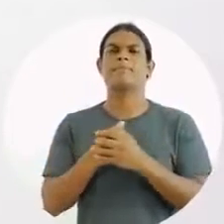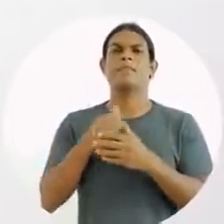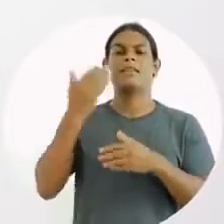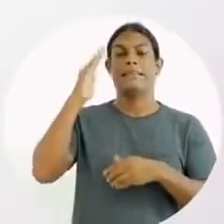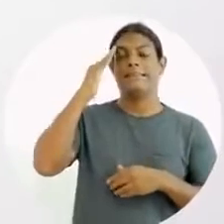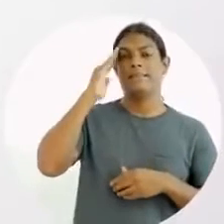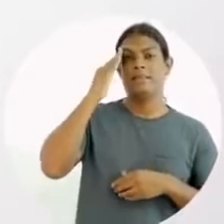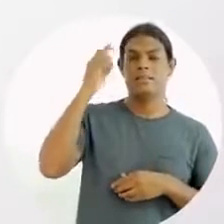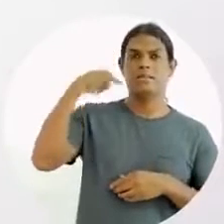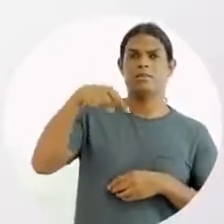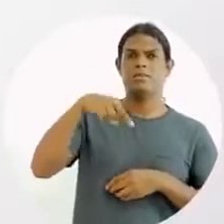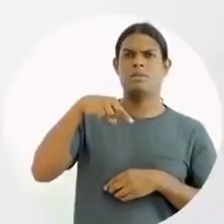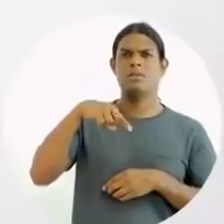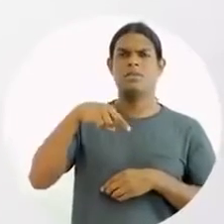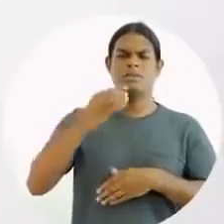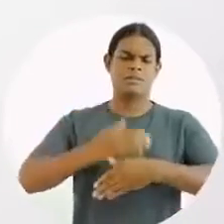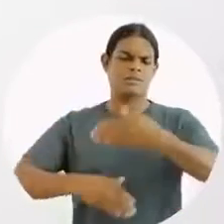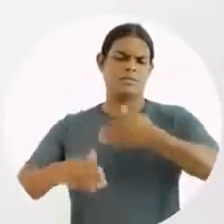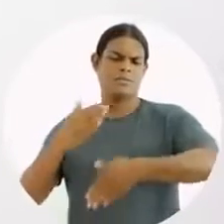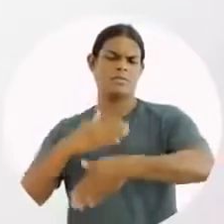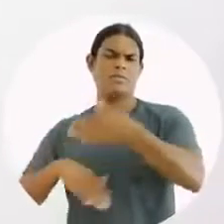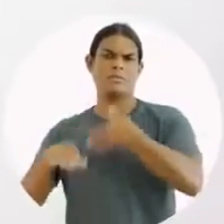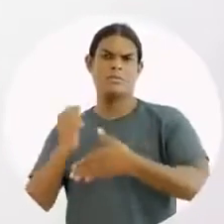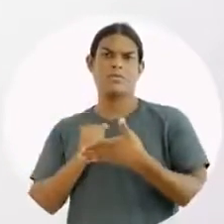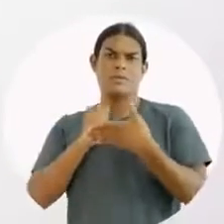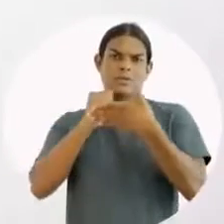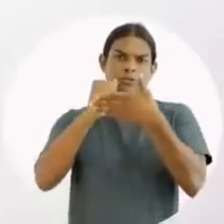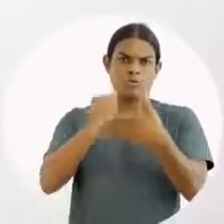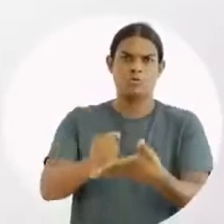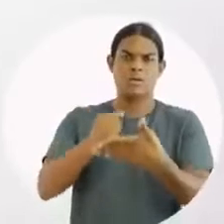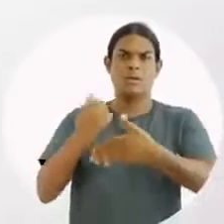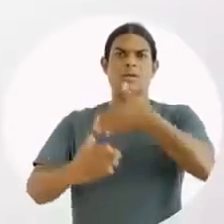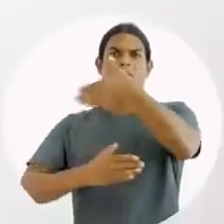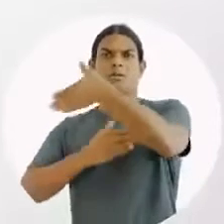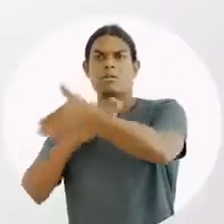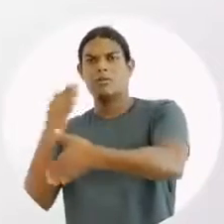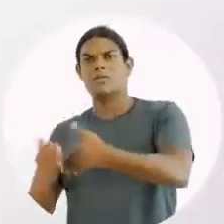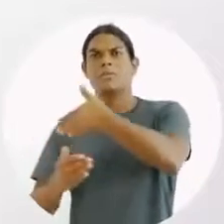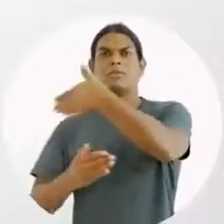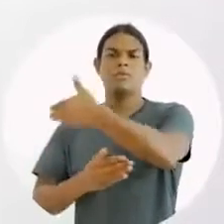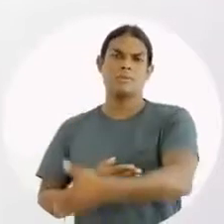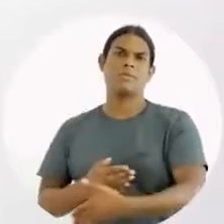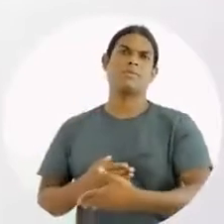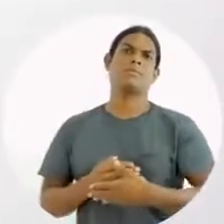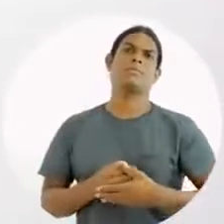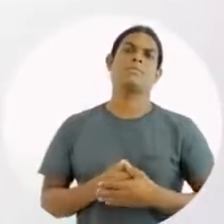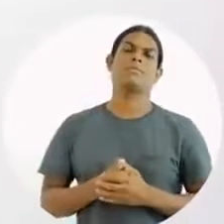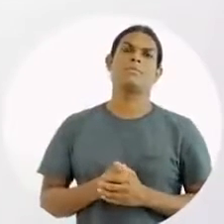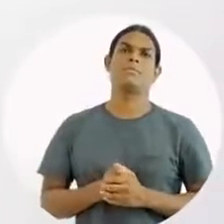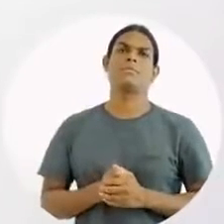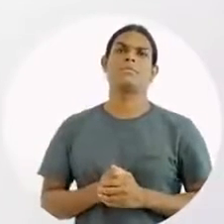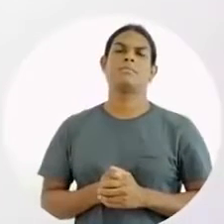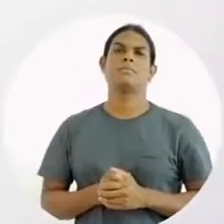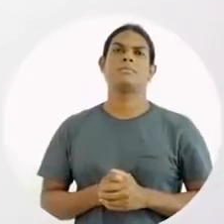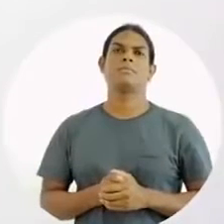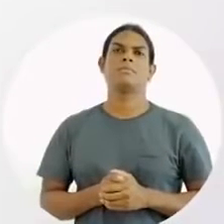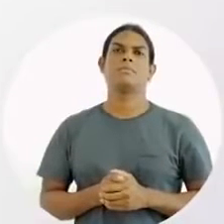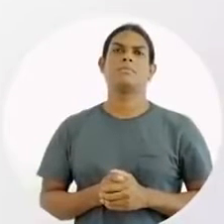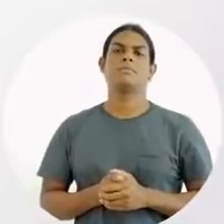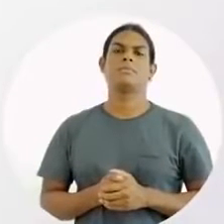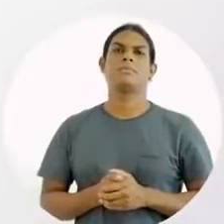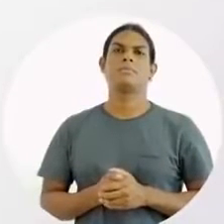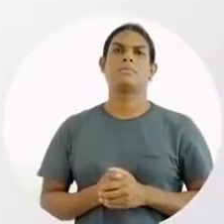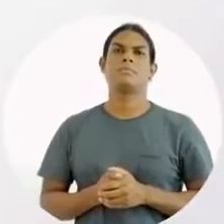essa contribuição vai favorecer o seu envolvimento e o seu comprometimento. Isso a gente consegue avaliar em um